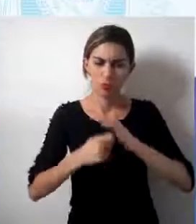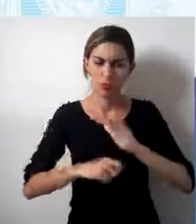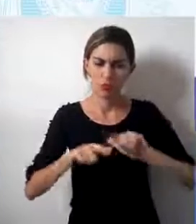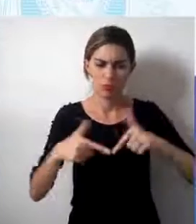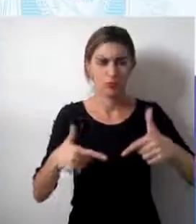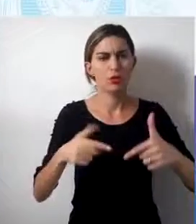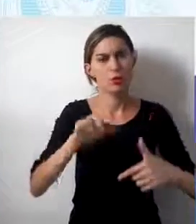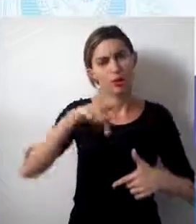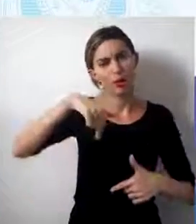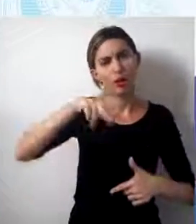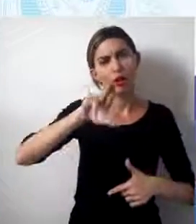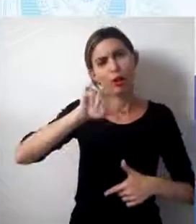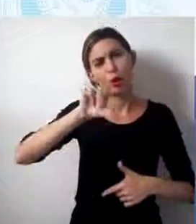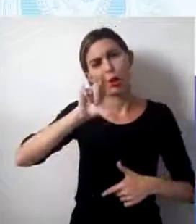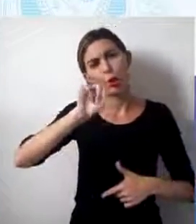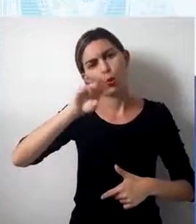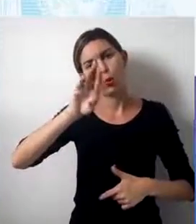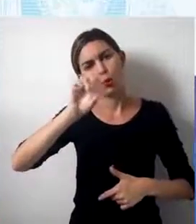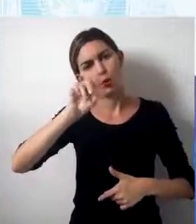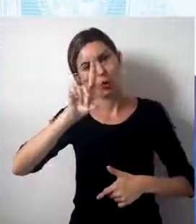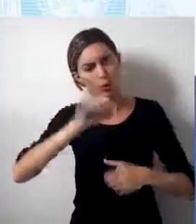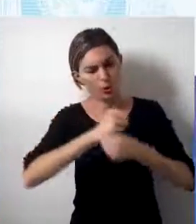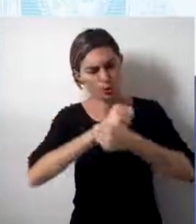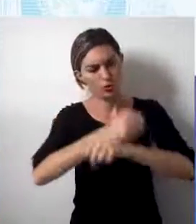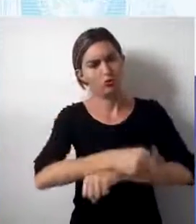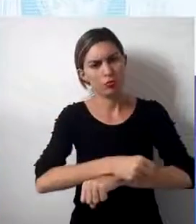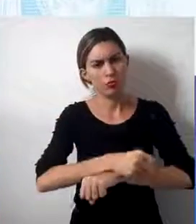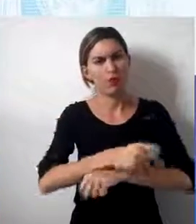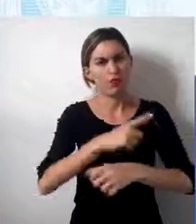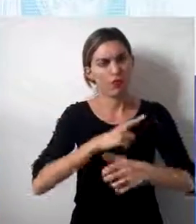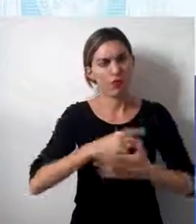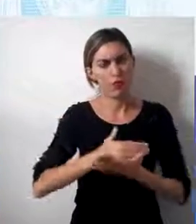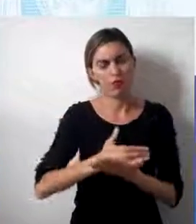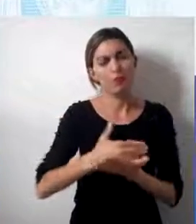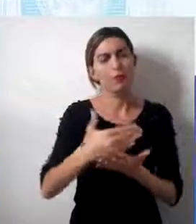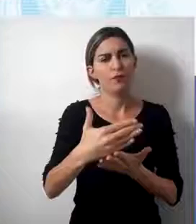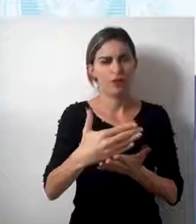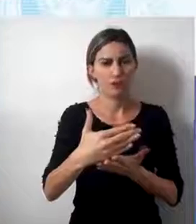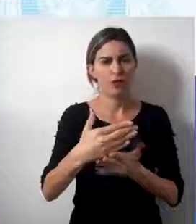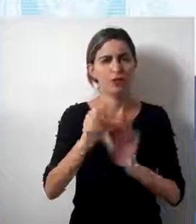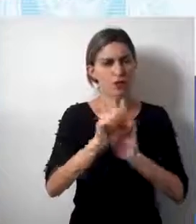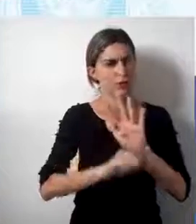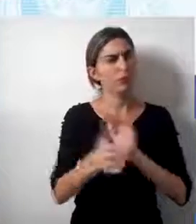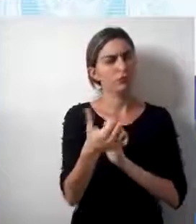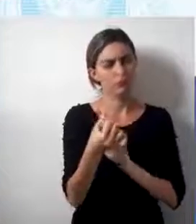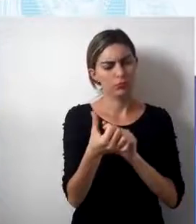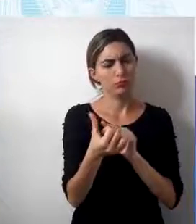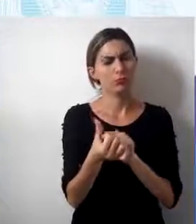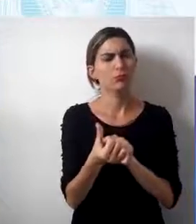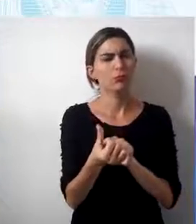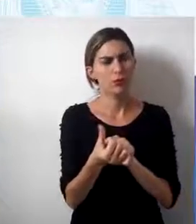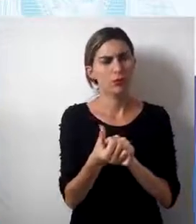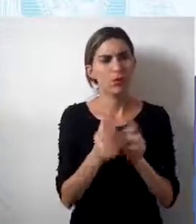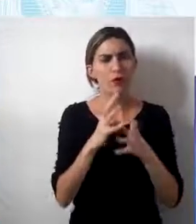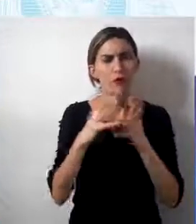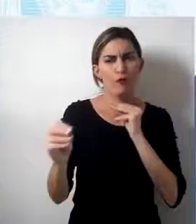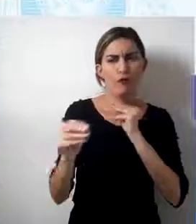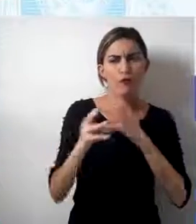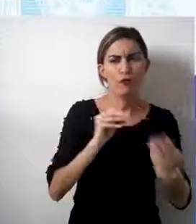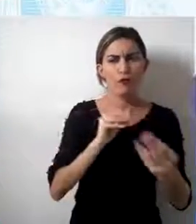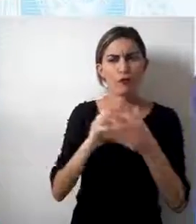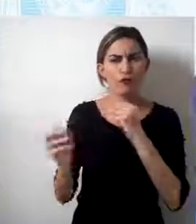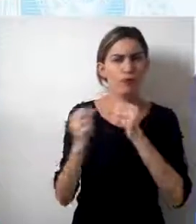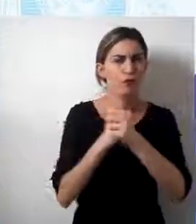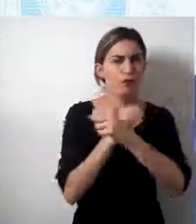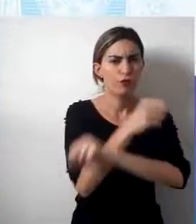A resistência quilombola, por exemplo, a escravidão, ela teve início ainda no século XVI, com a fuga de